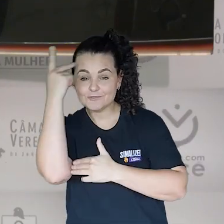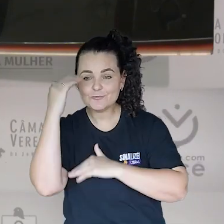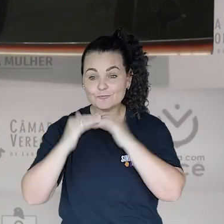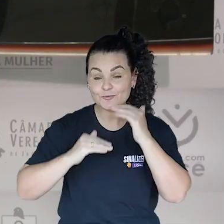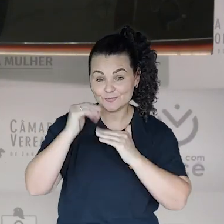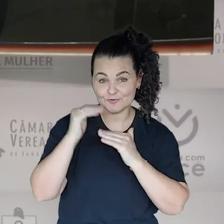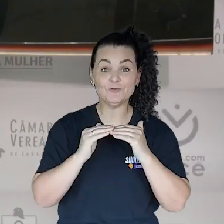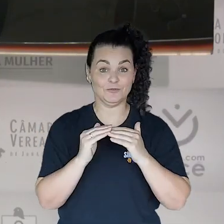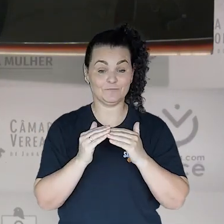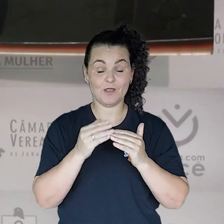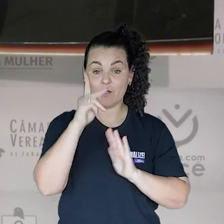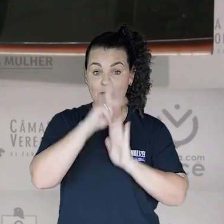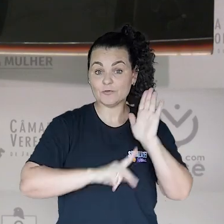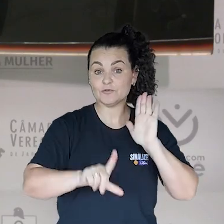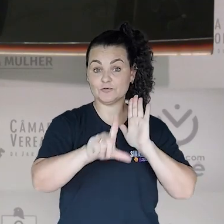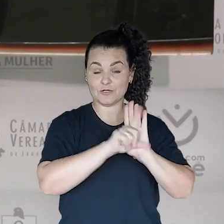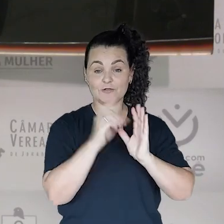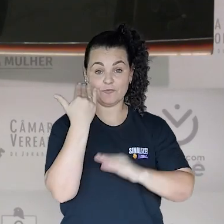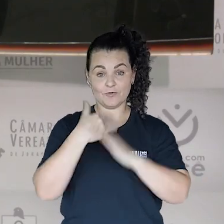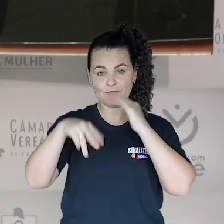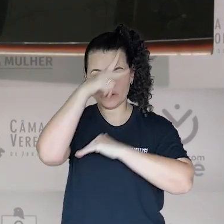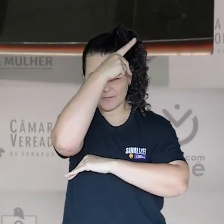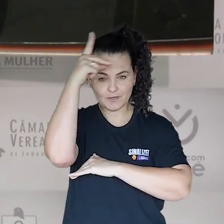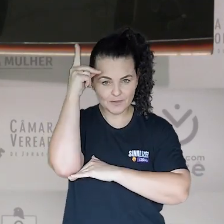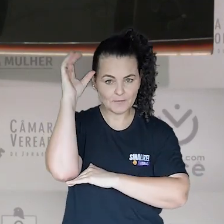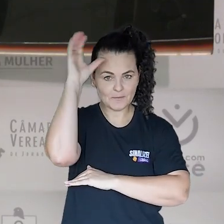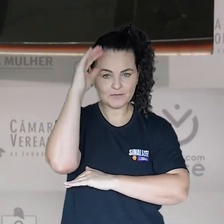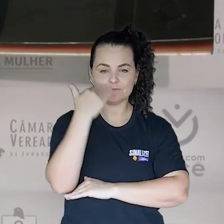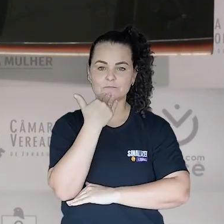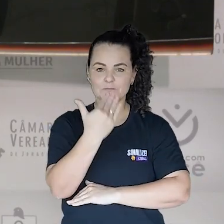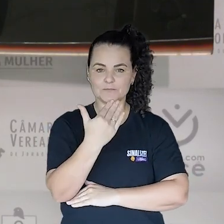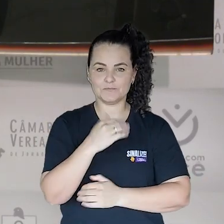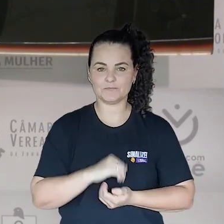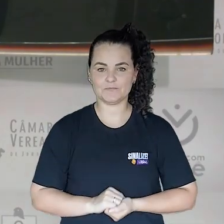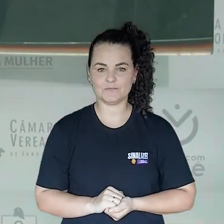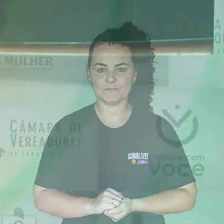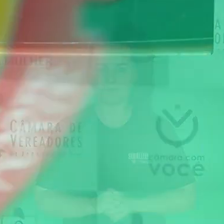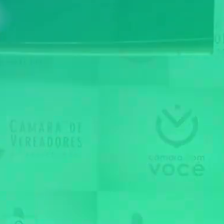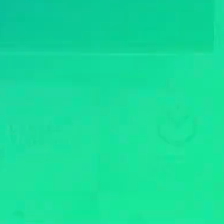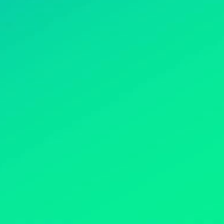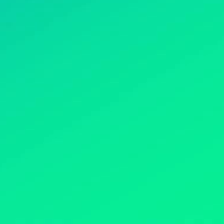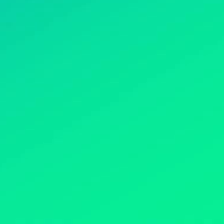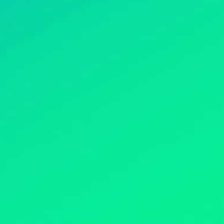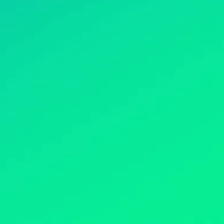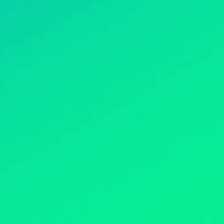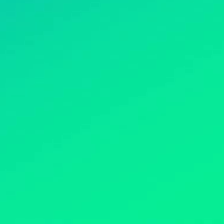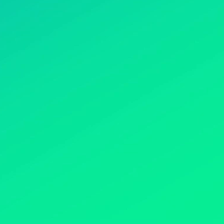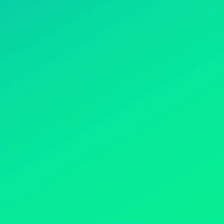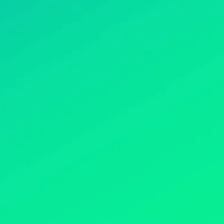profissionais da área o projeto de lei foi enviado à prefeitura para a sanção